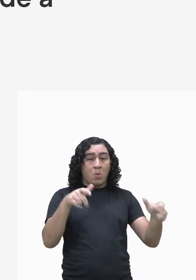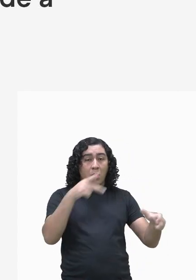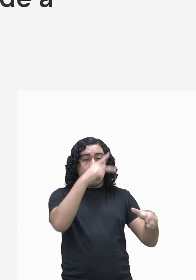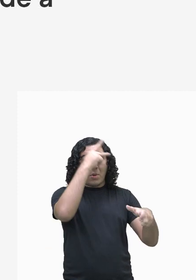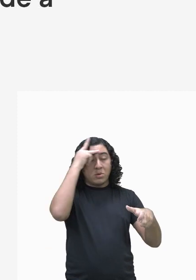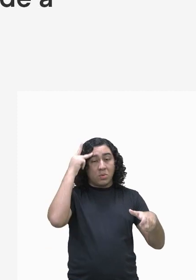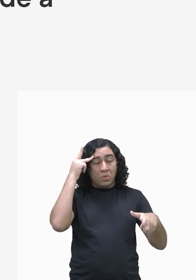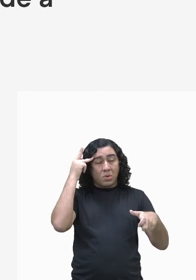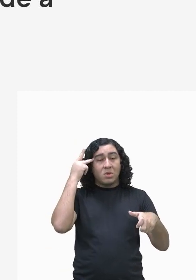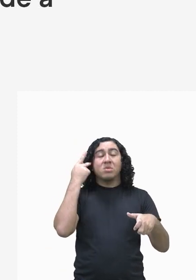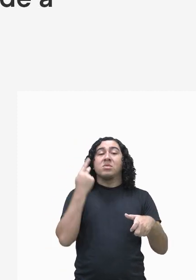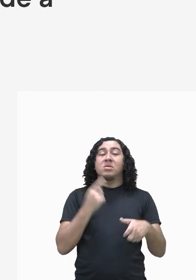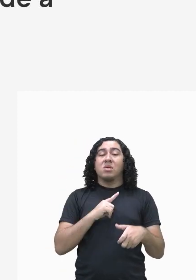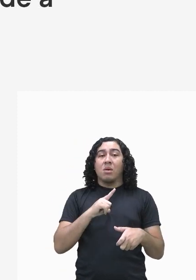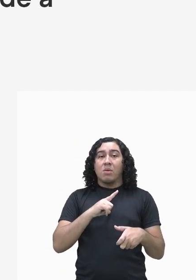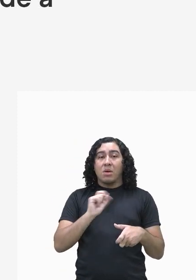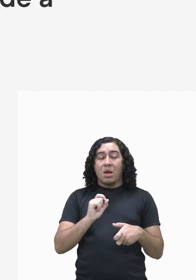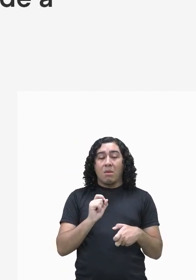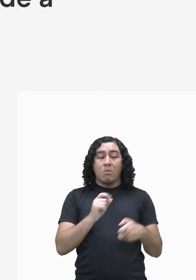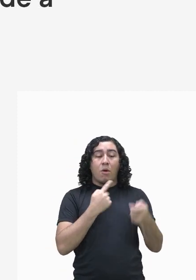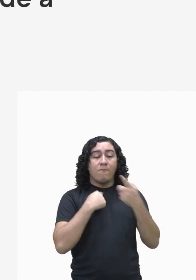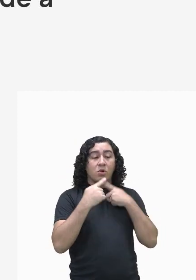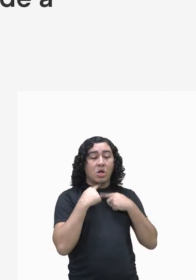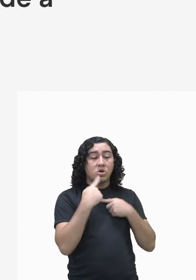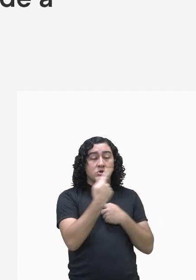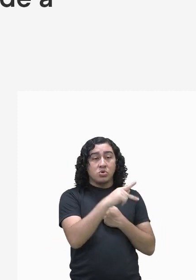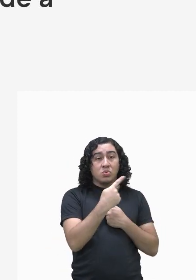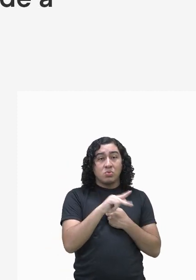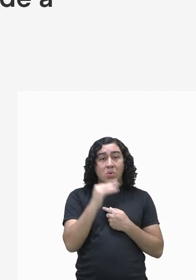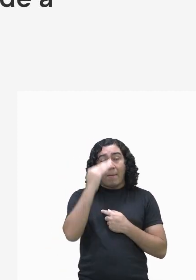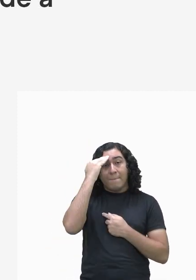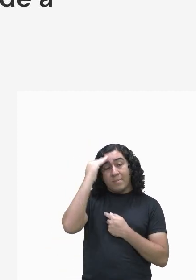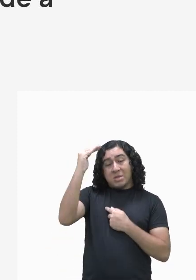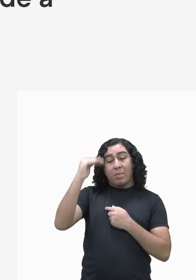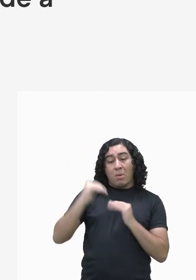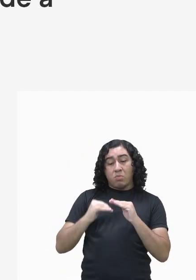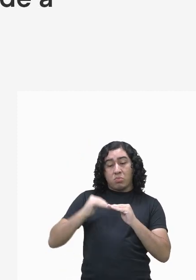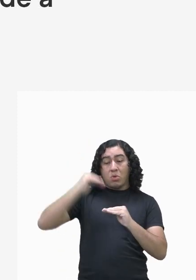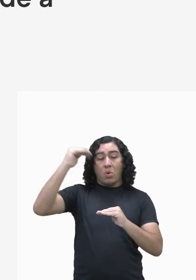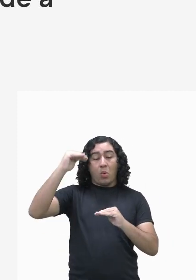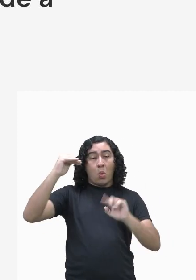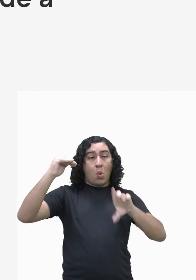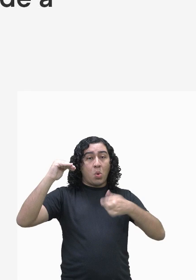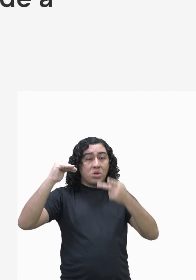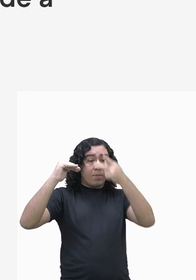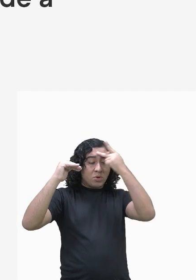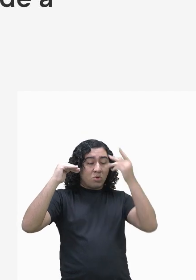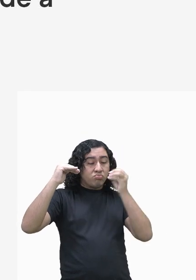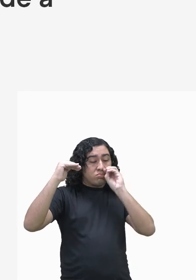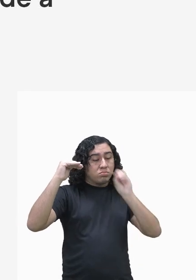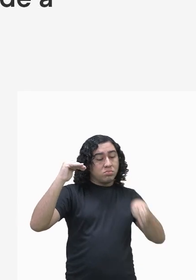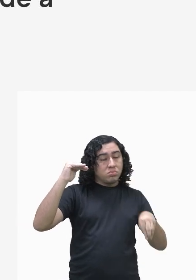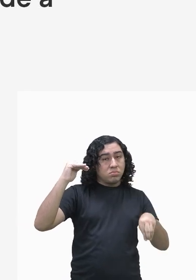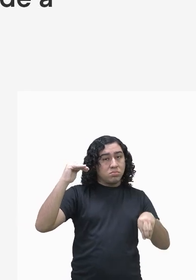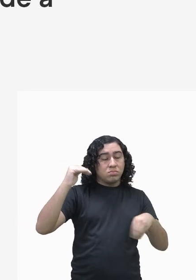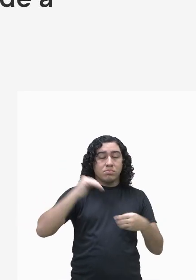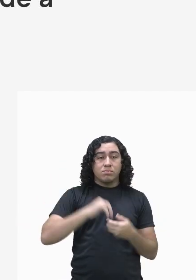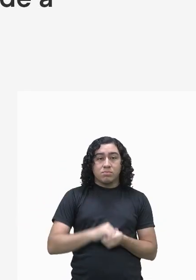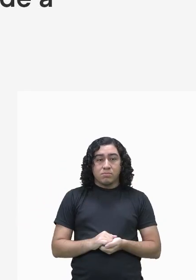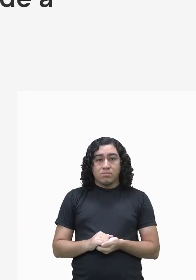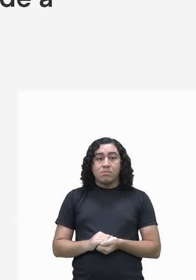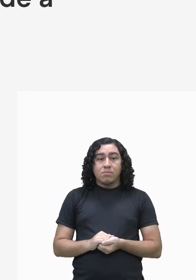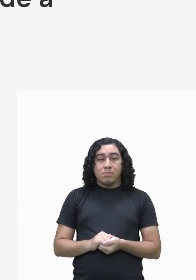indivíduo de impor sua vontade a outros. Do modo